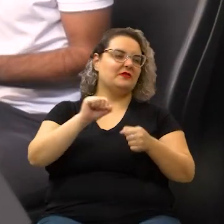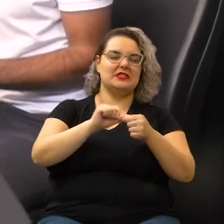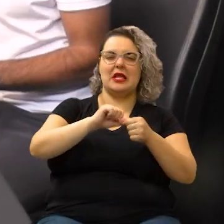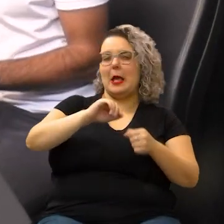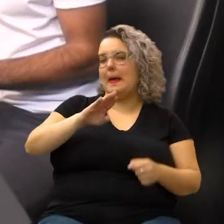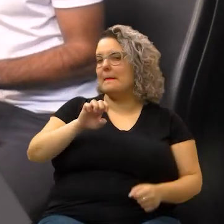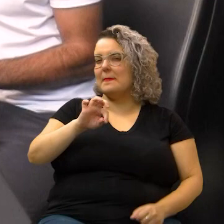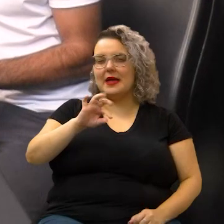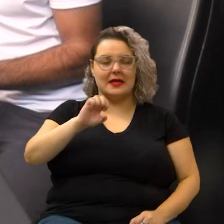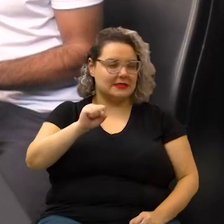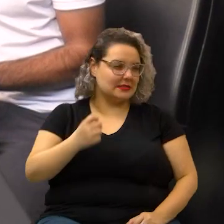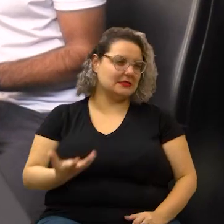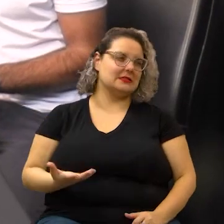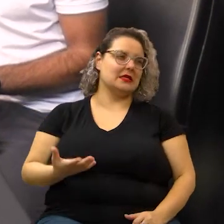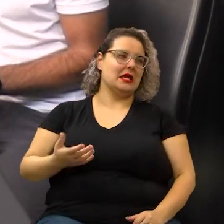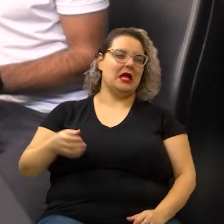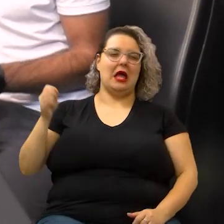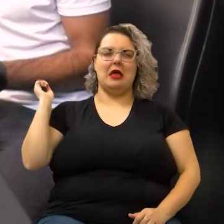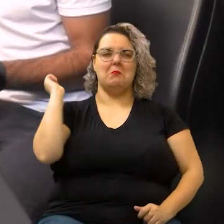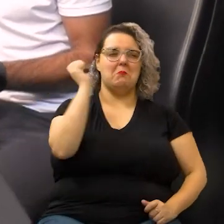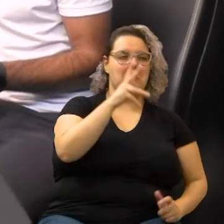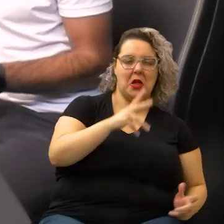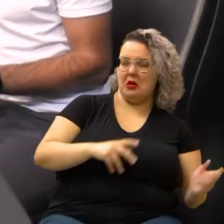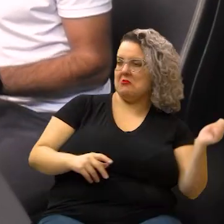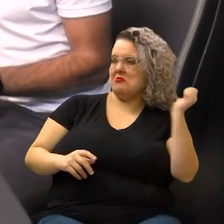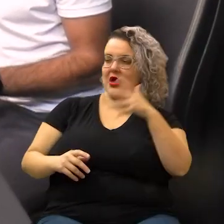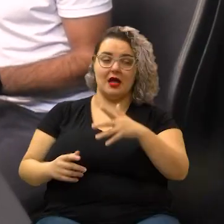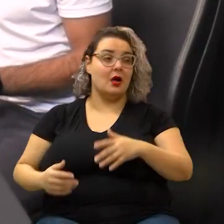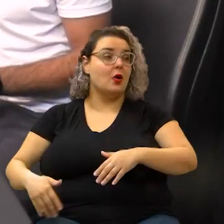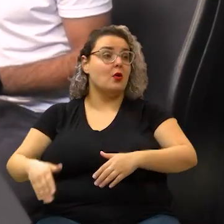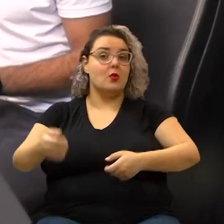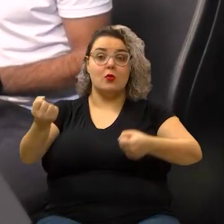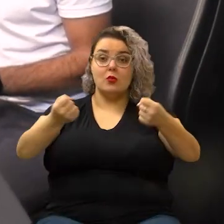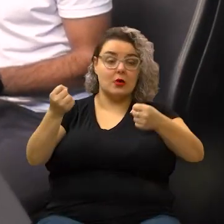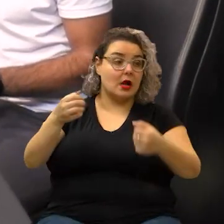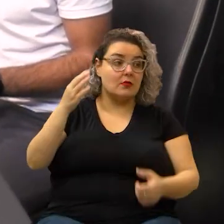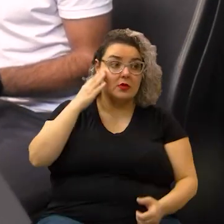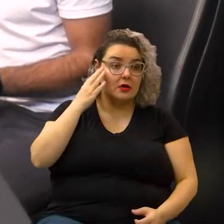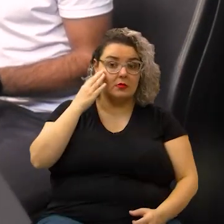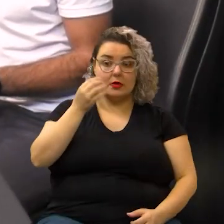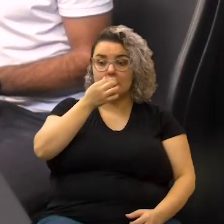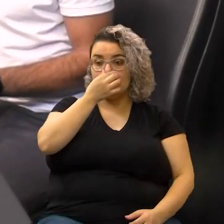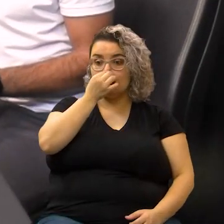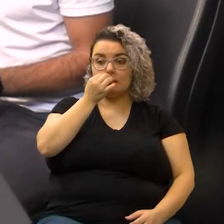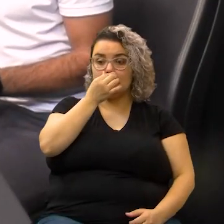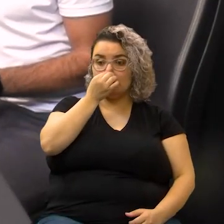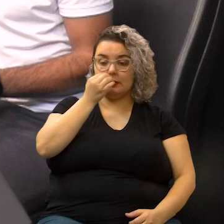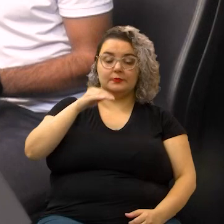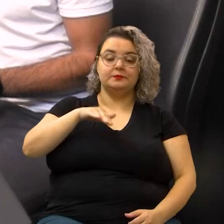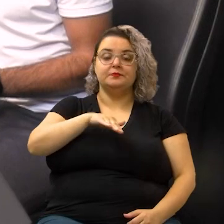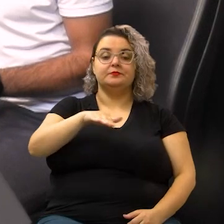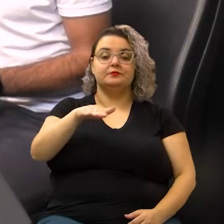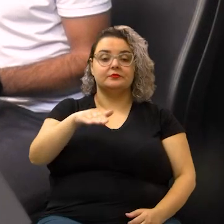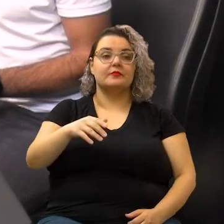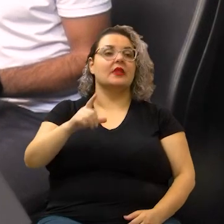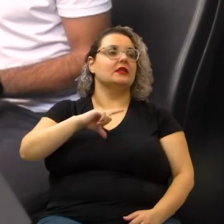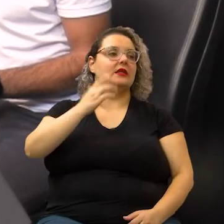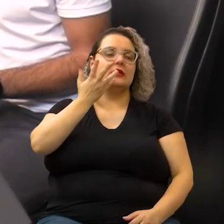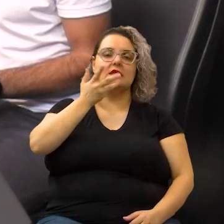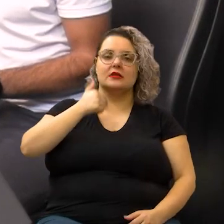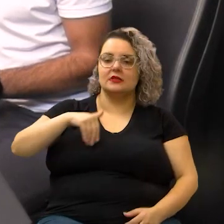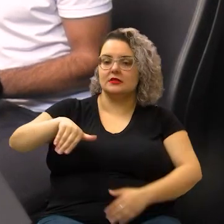bets, jogava queimada, brincava na rua, o carro sabia que, por exemplo, o pessoal passava, tem sempre criança na